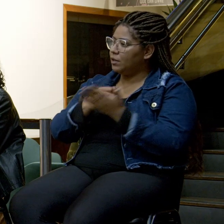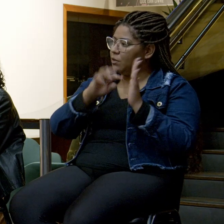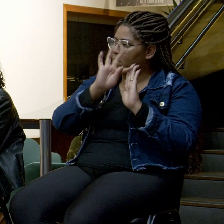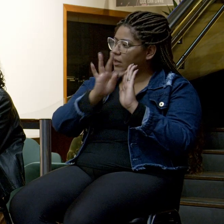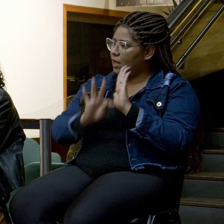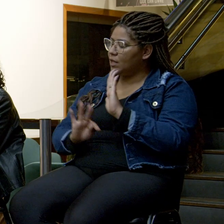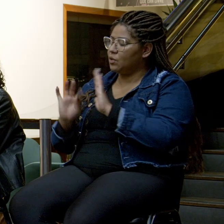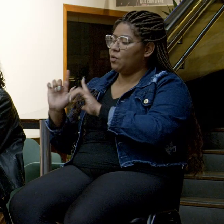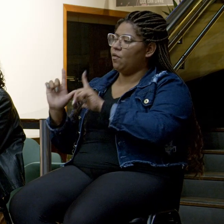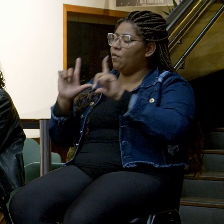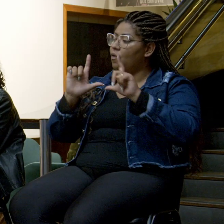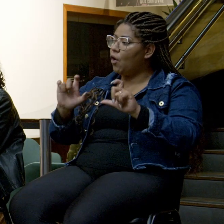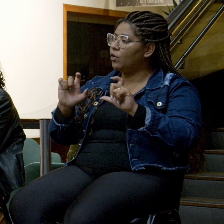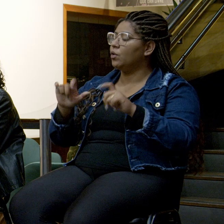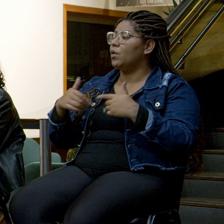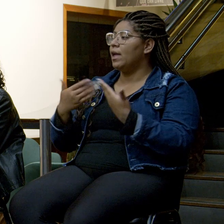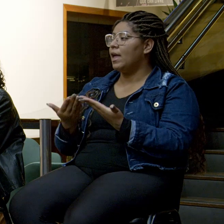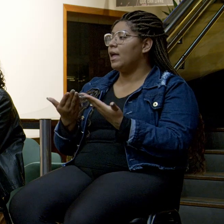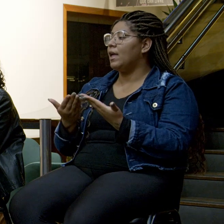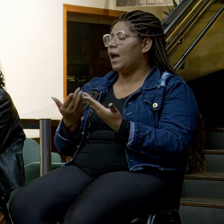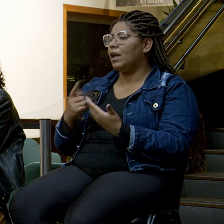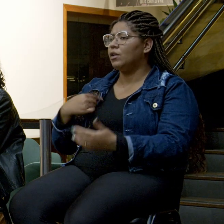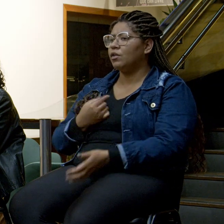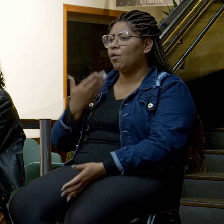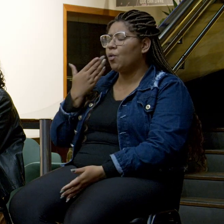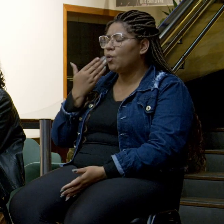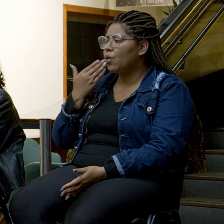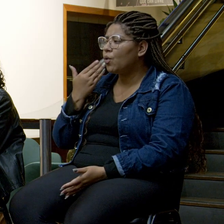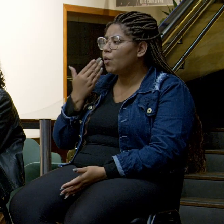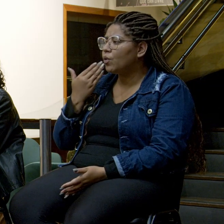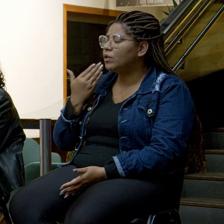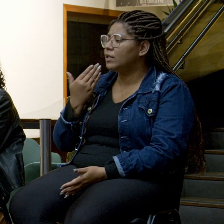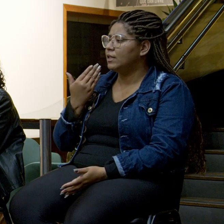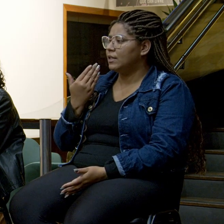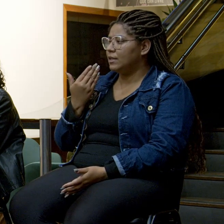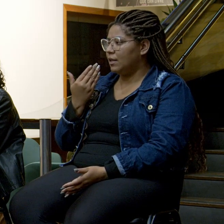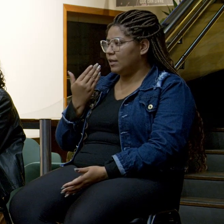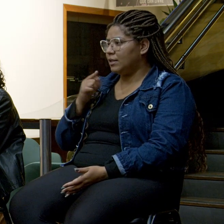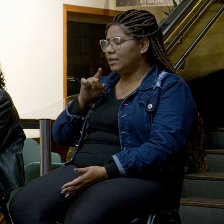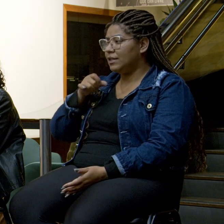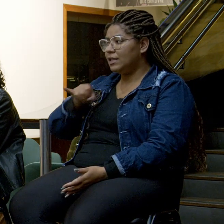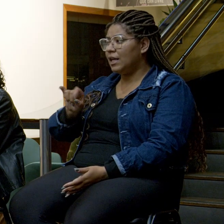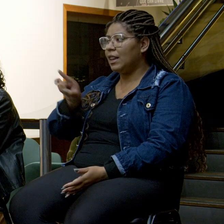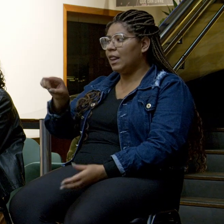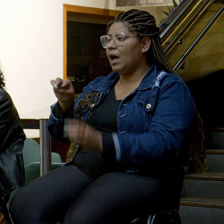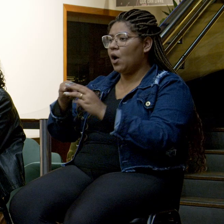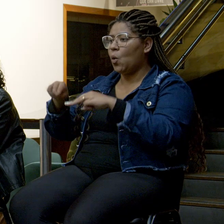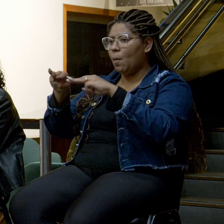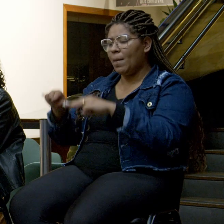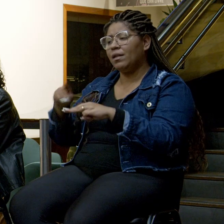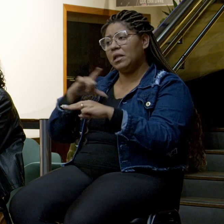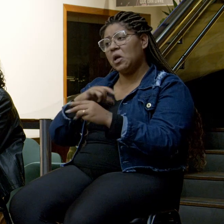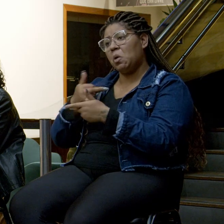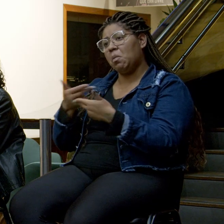dela, fotos, e aí deu aquela curiosidade, será que no MAN não tem mais nada, já que ela participou de tantas